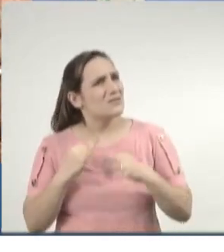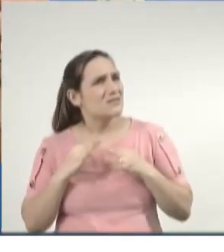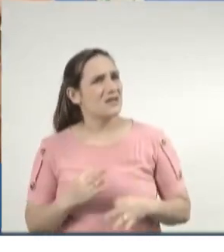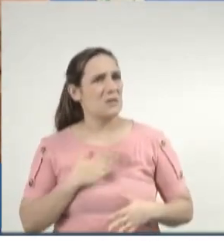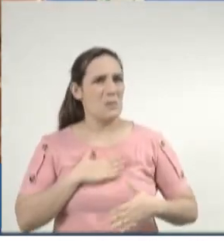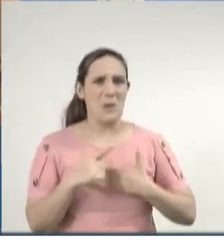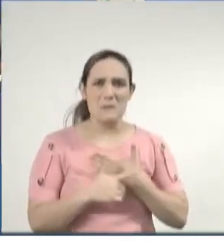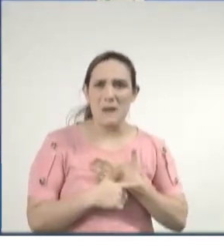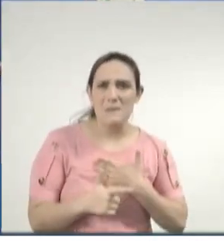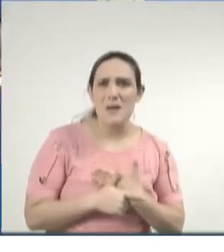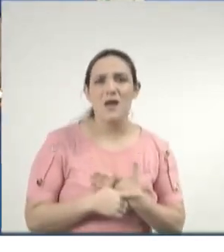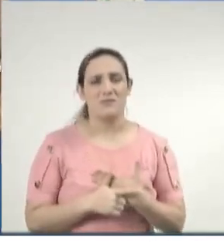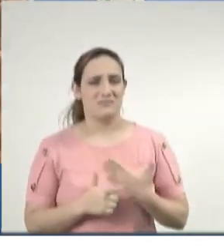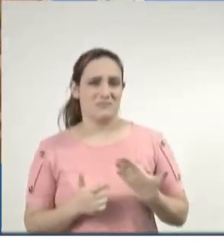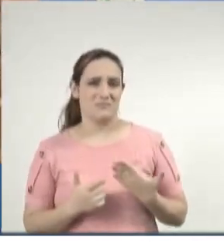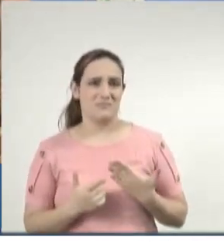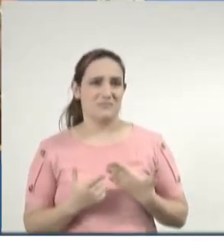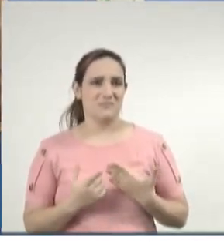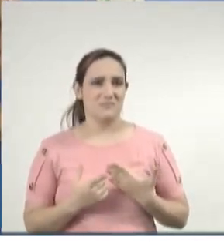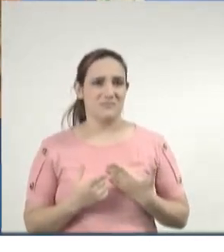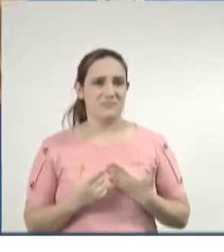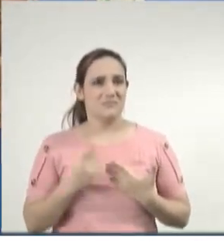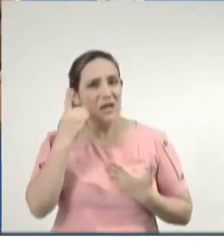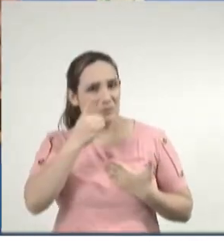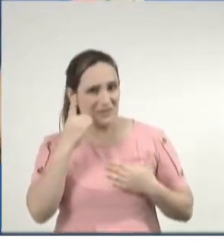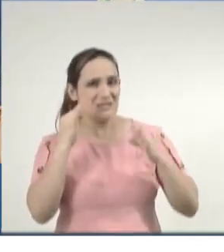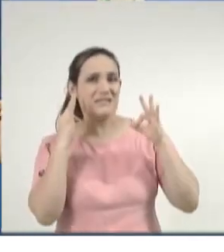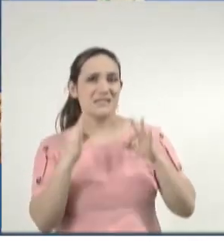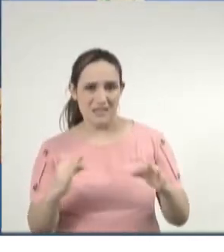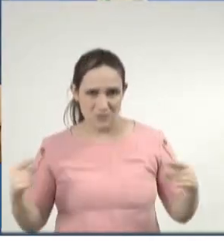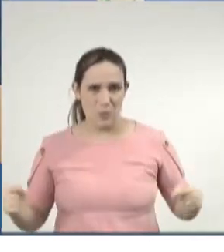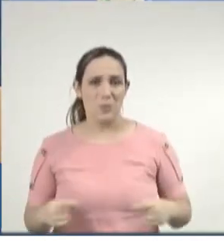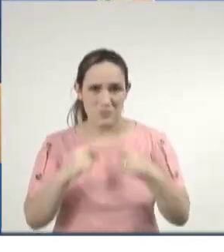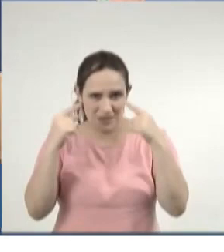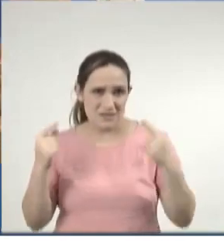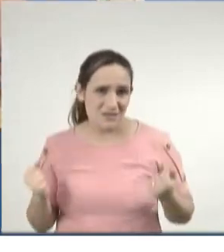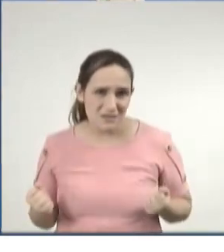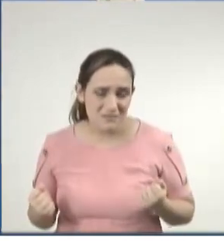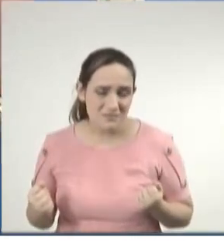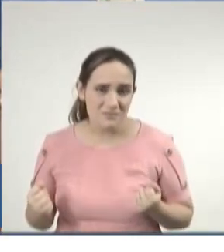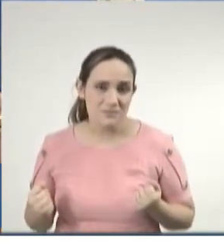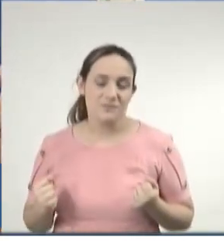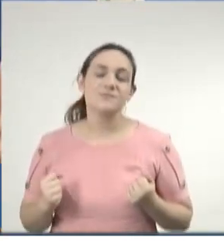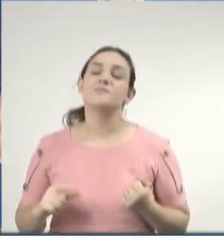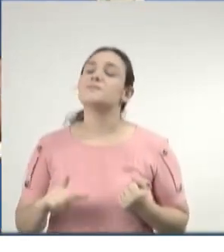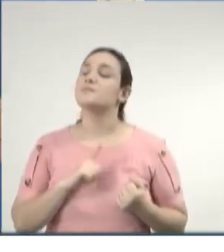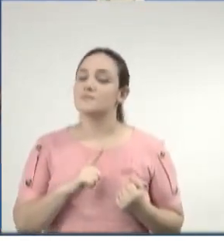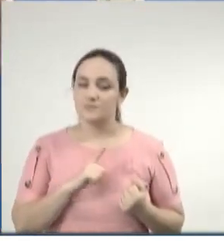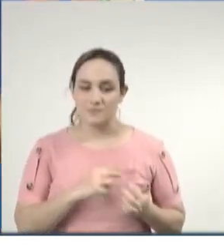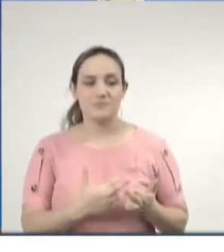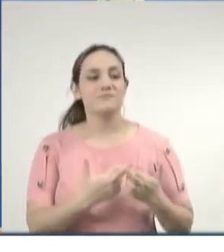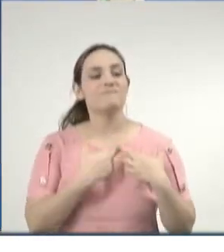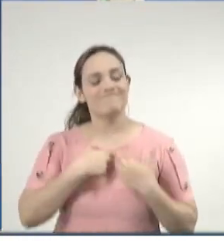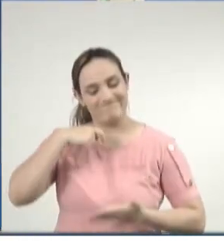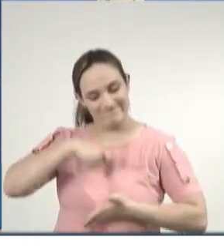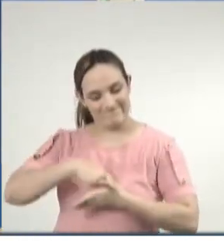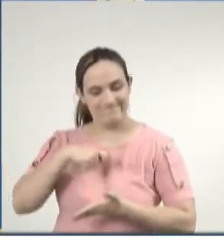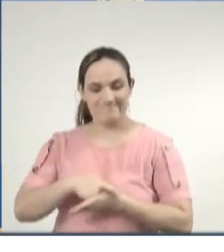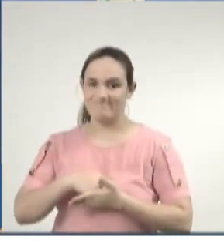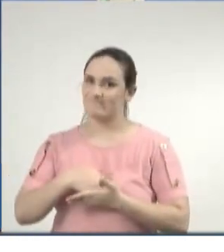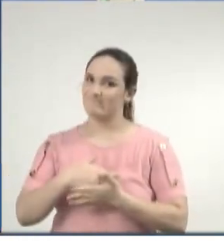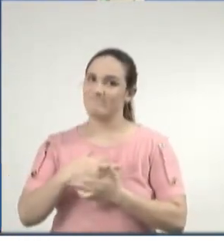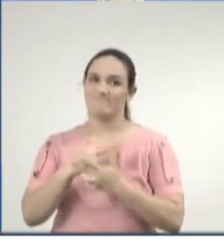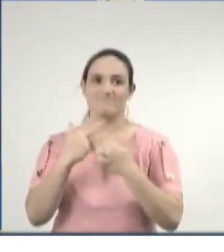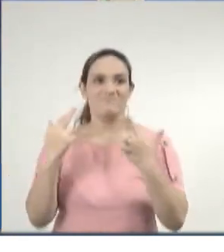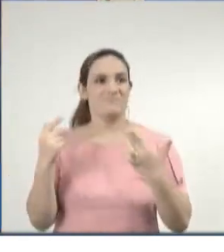o meu papel da maneira como eu deveria estar exercendo a minha função? Então, assim, a cobrança nossa é em todos os sentidos,